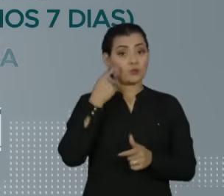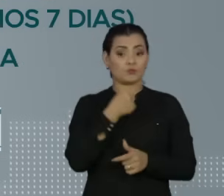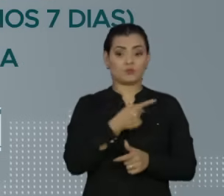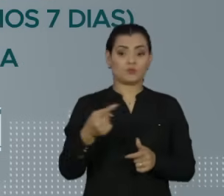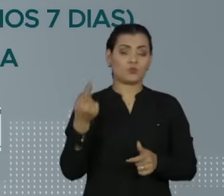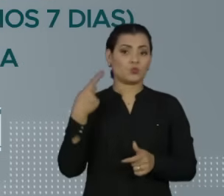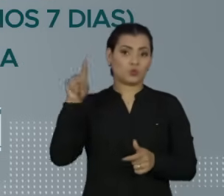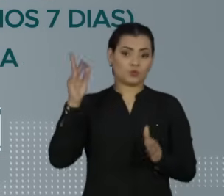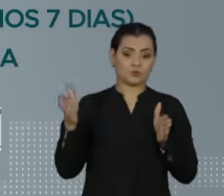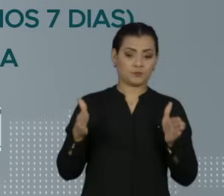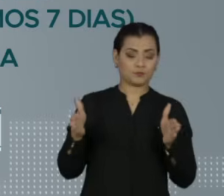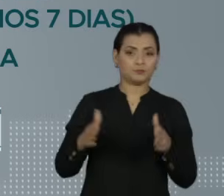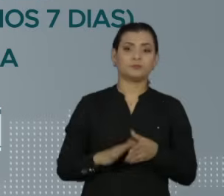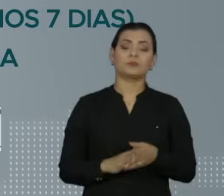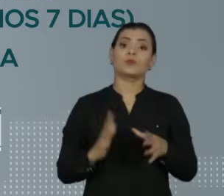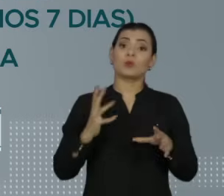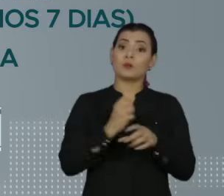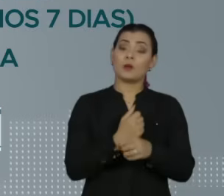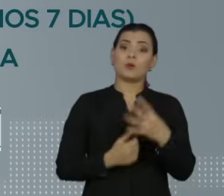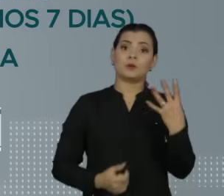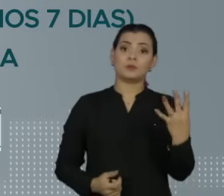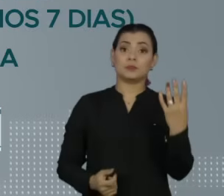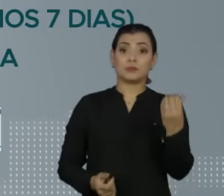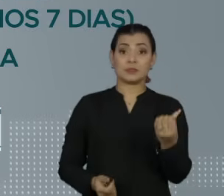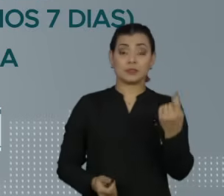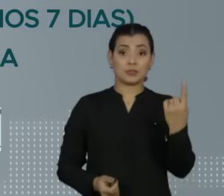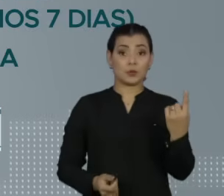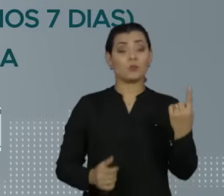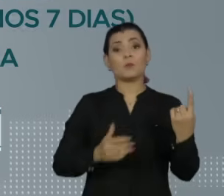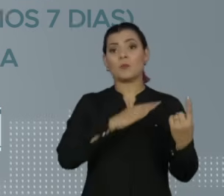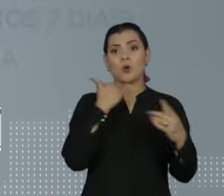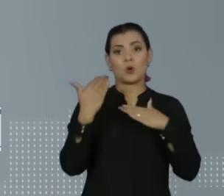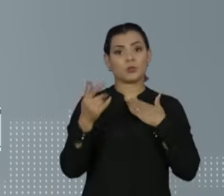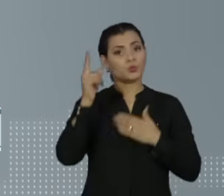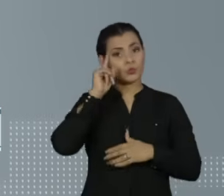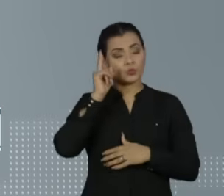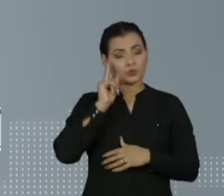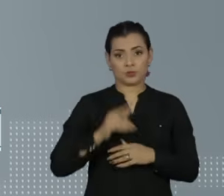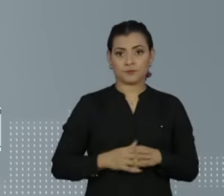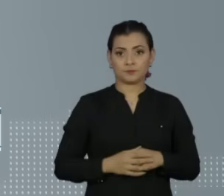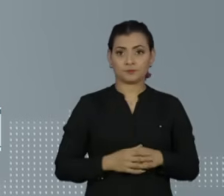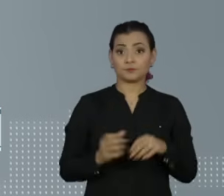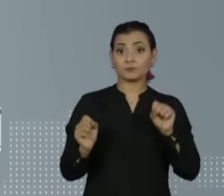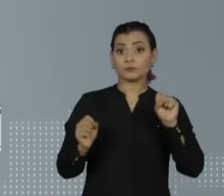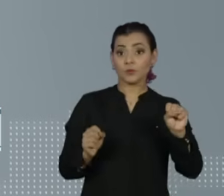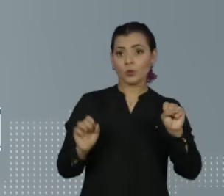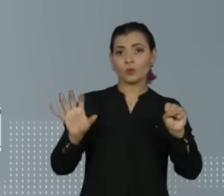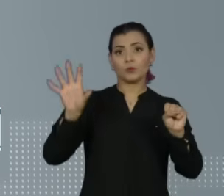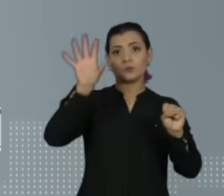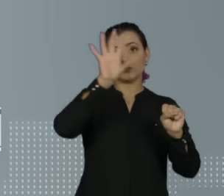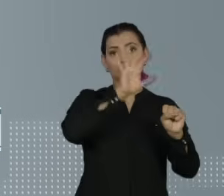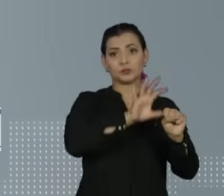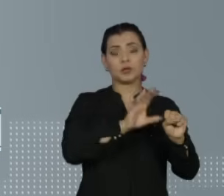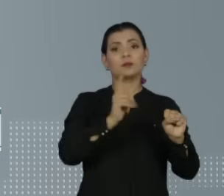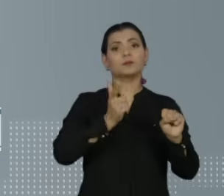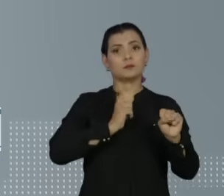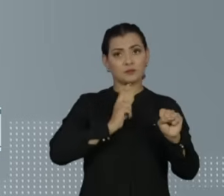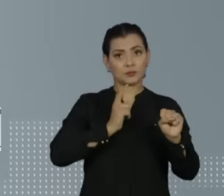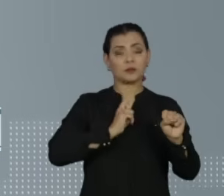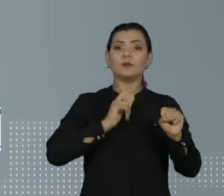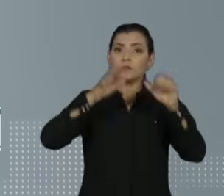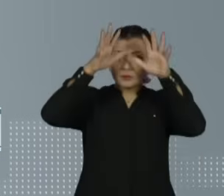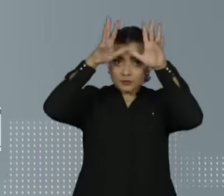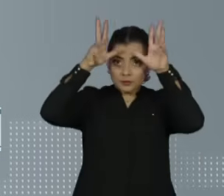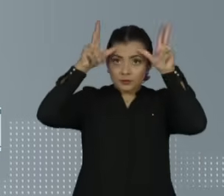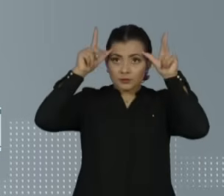semana, alcançando 461 vítimas por dia. 8 estados apresentaram alta na taxa de